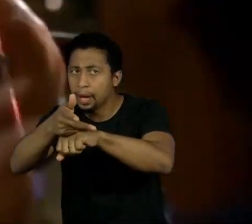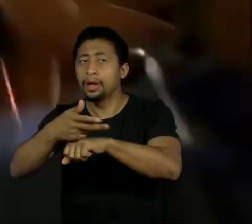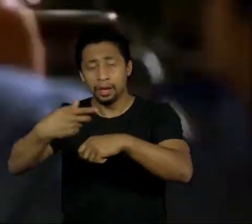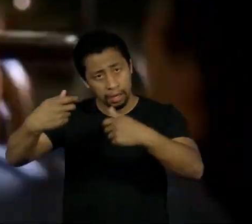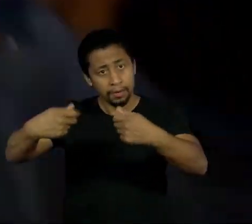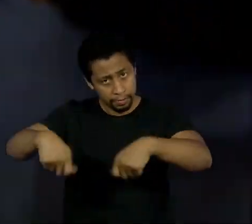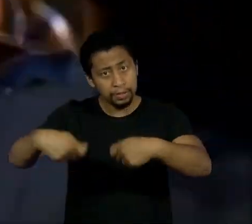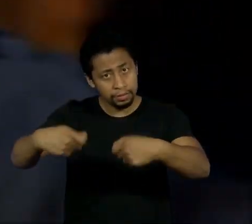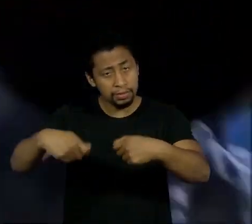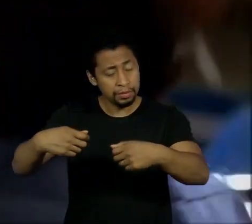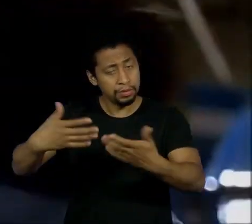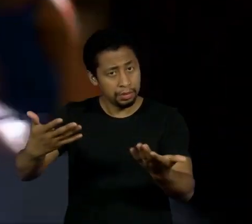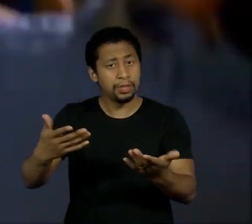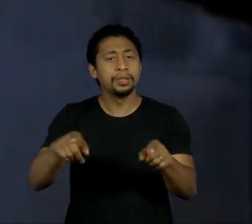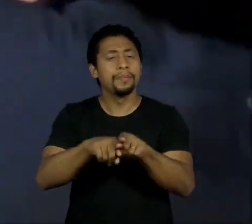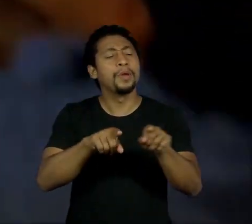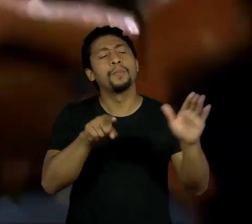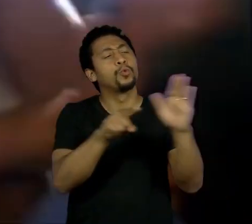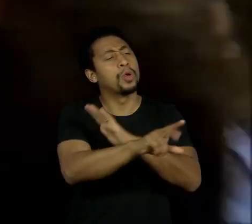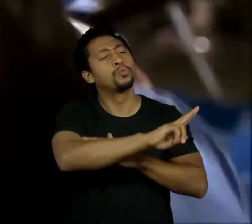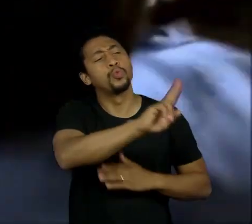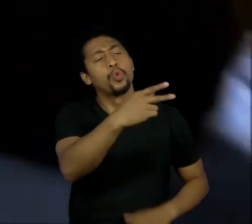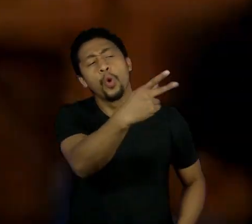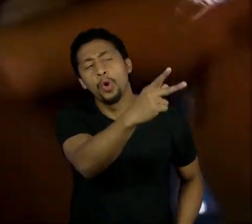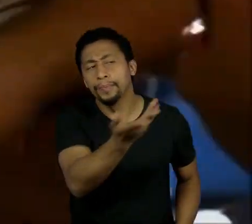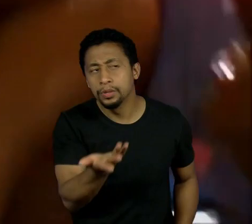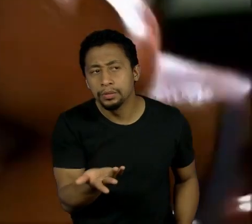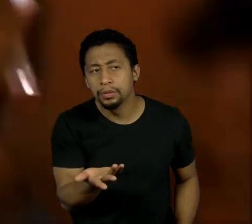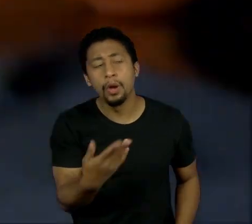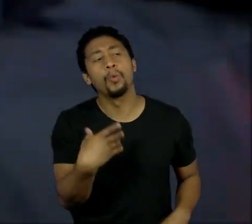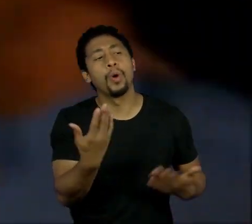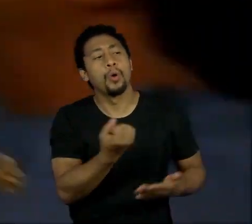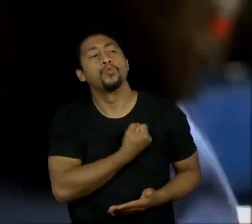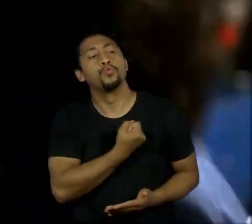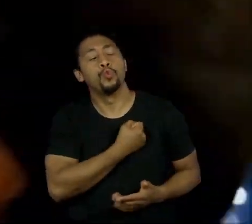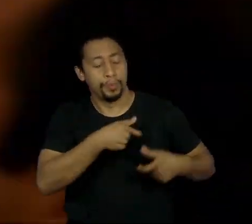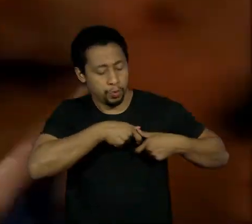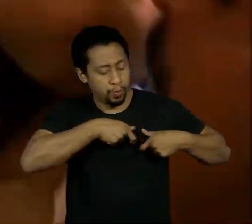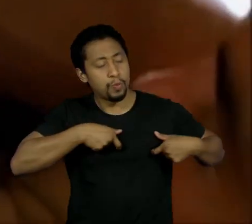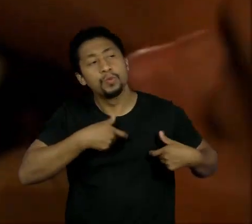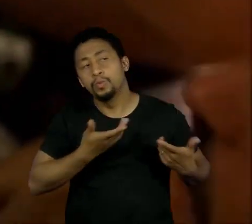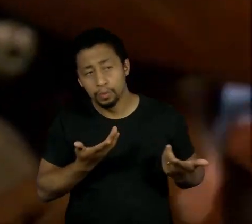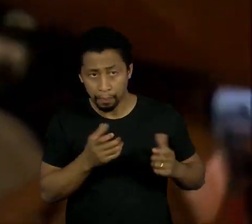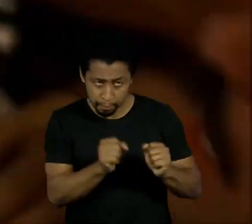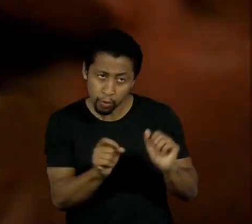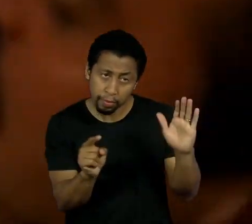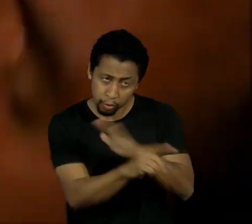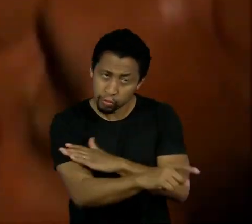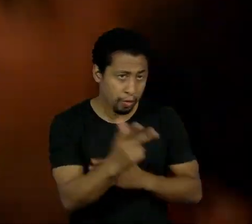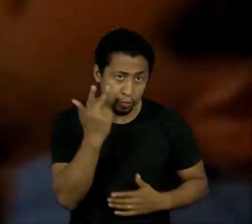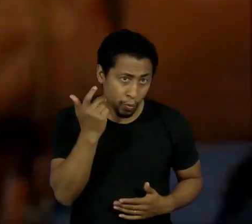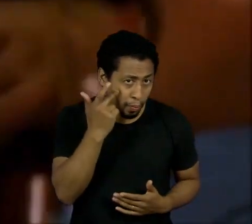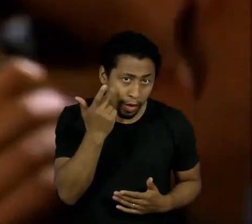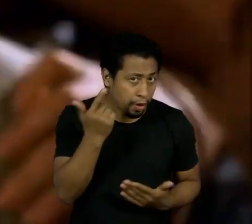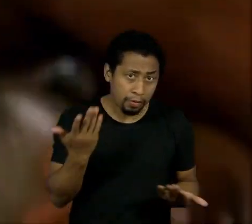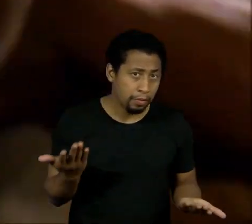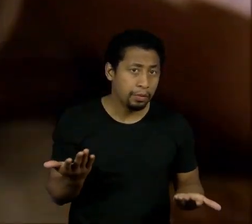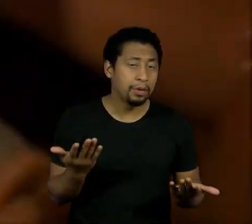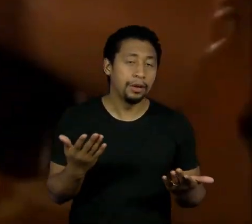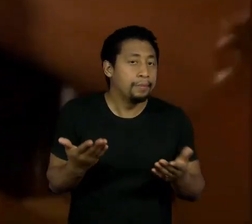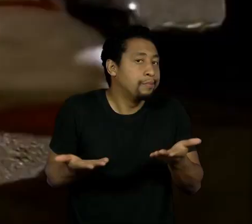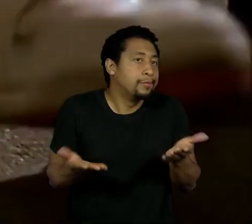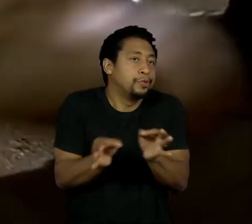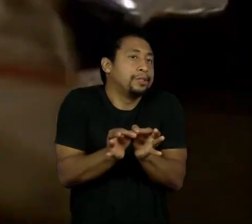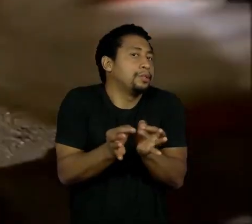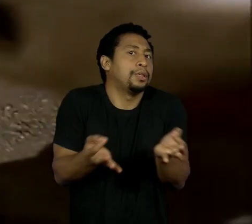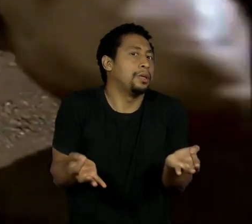do policial, qual o número da farda policial ou coisas parecidas, isso deveria ser, na verdade, o mínimo básico e